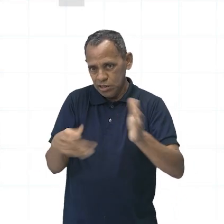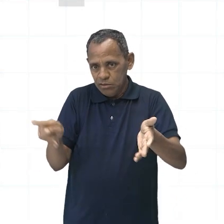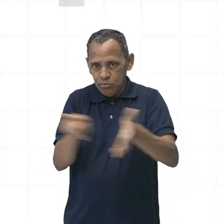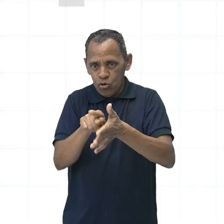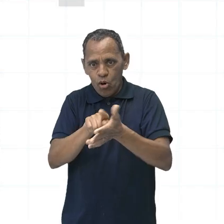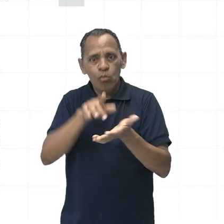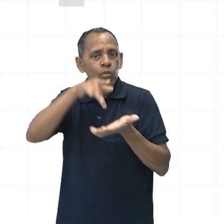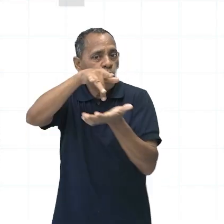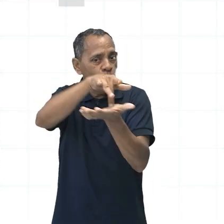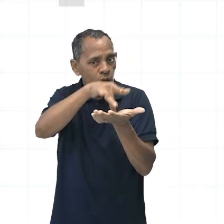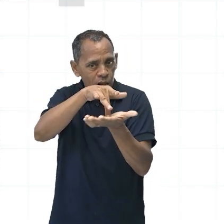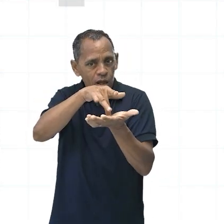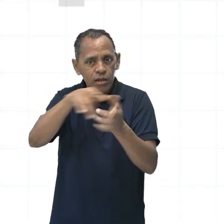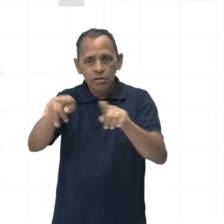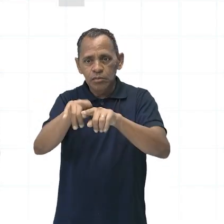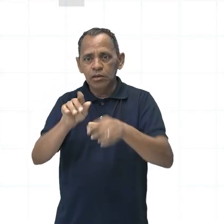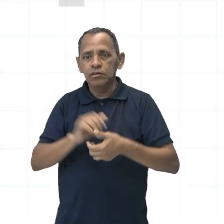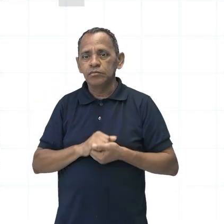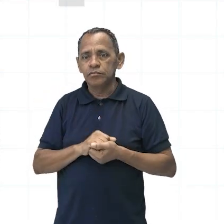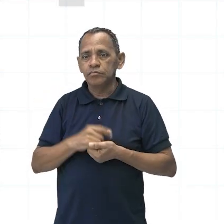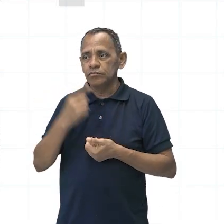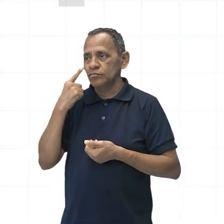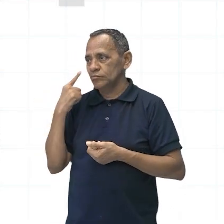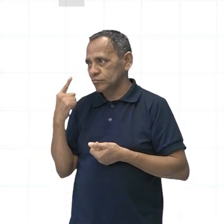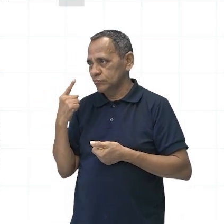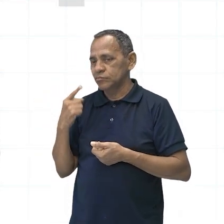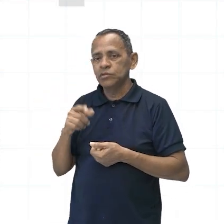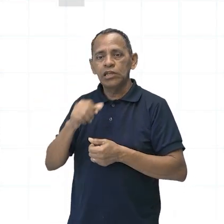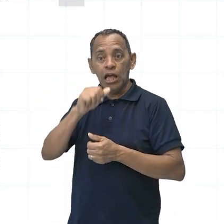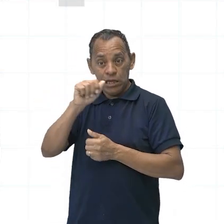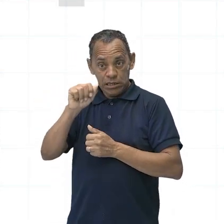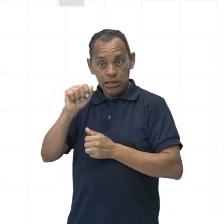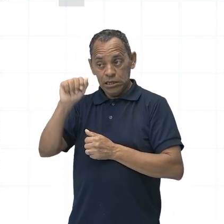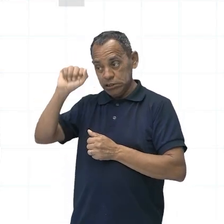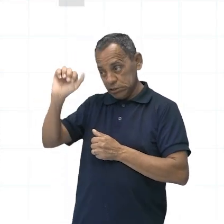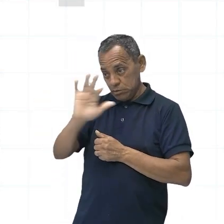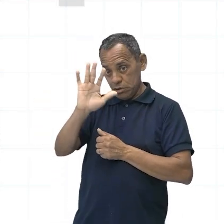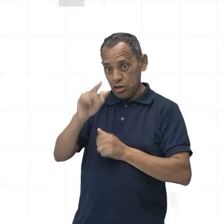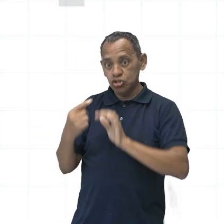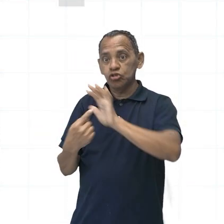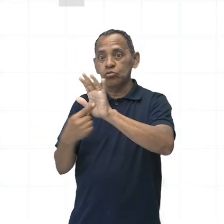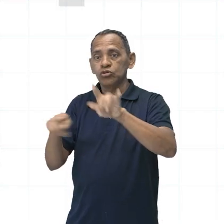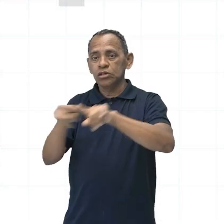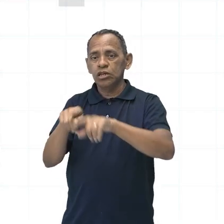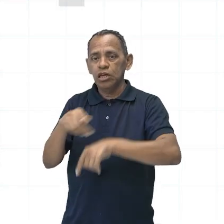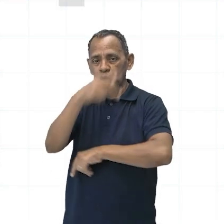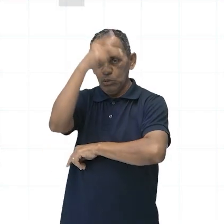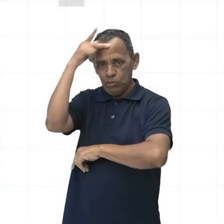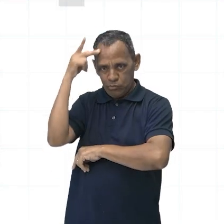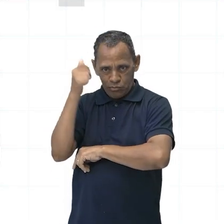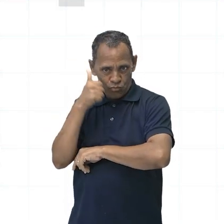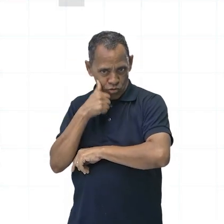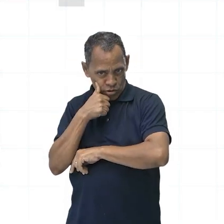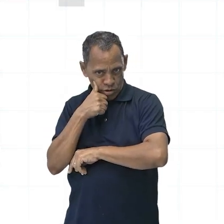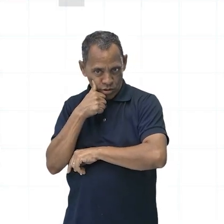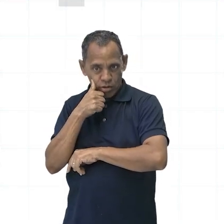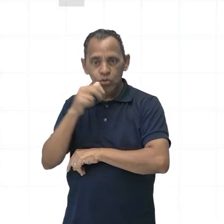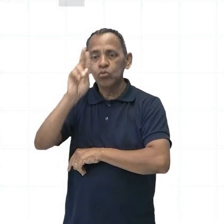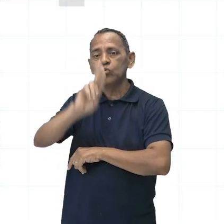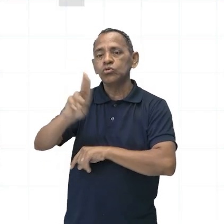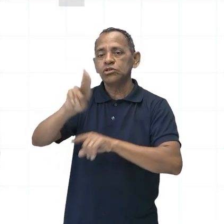balé clássico. Aí, nessa silhueta que vocês estão vendo, demonstra uma bailarina justamente